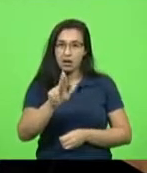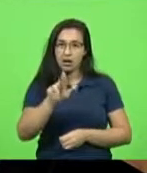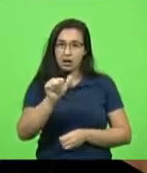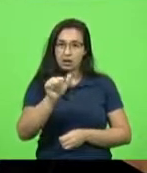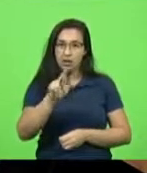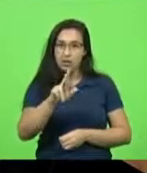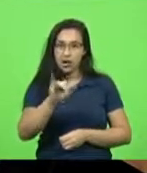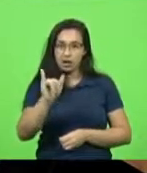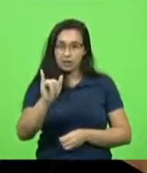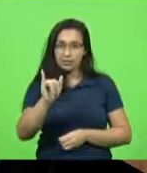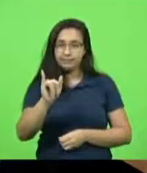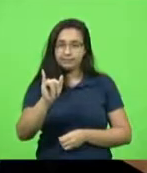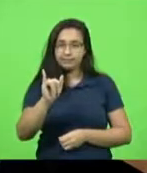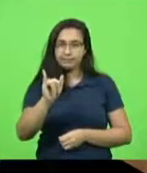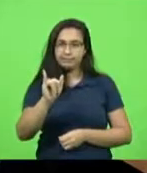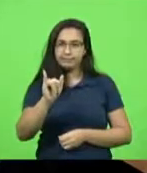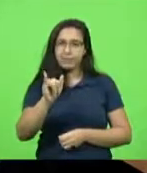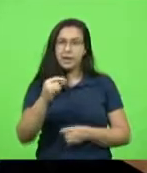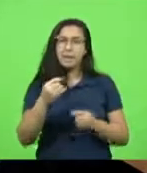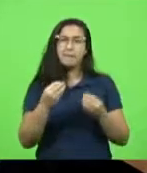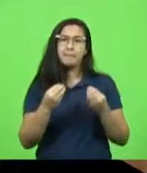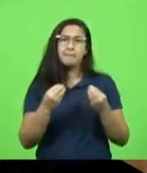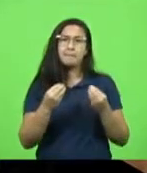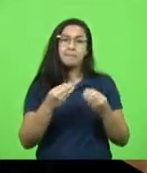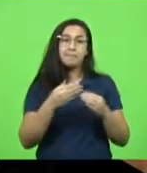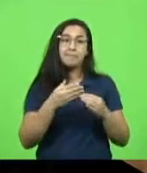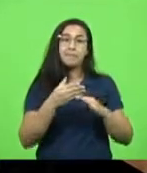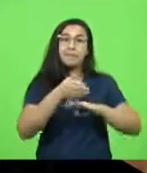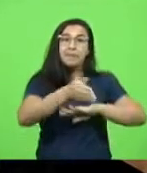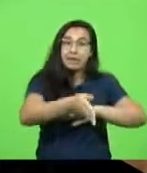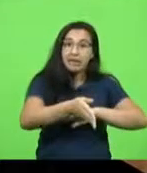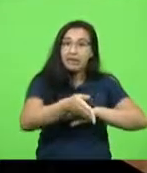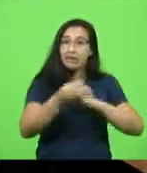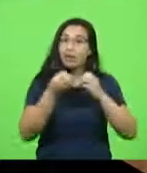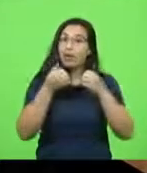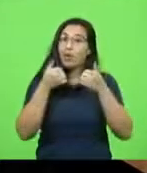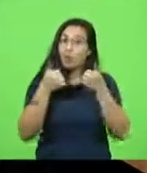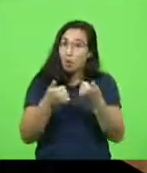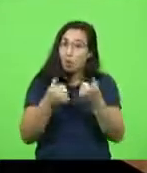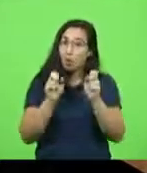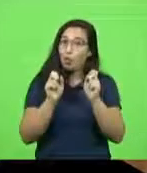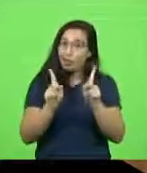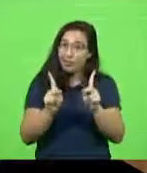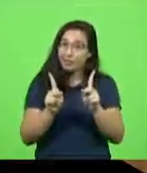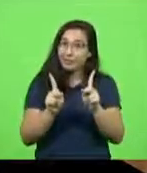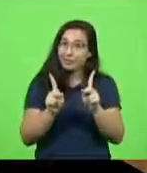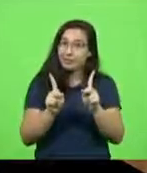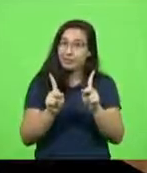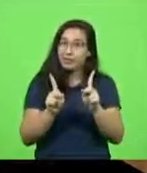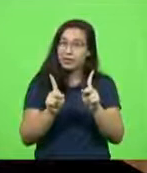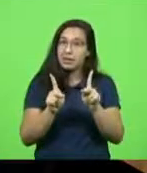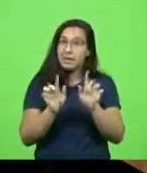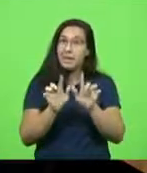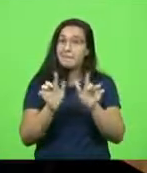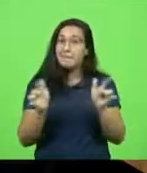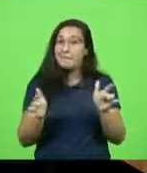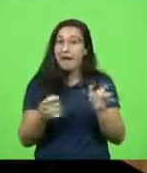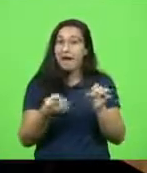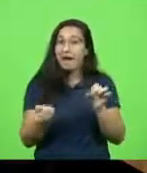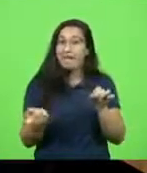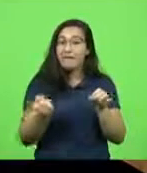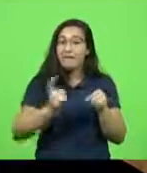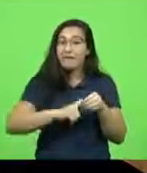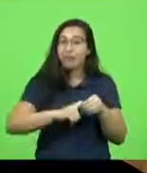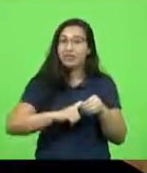e para acessar Até que foi o retorno eu não posso precisar mas acredito que para